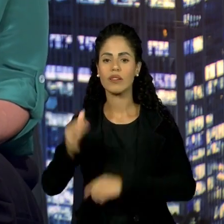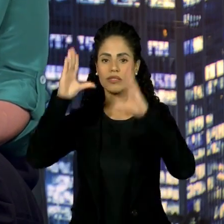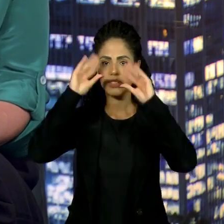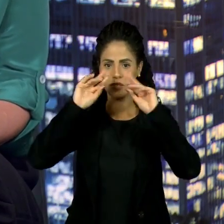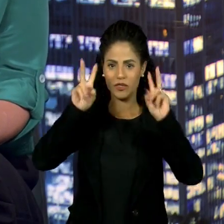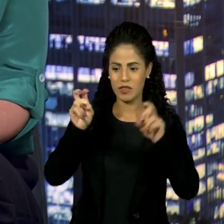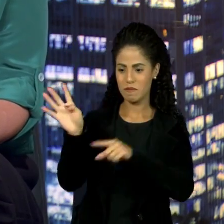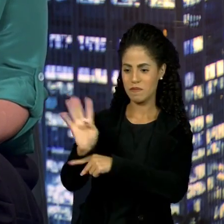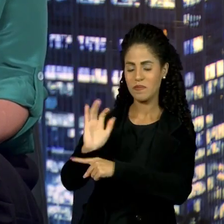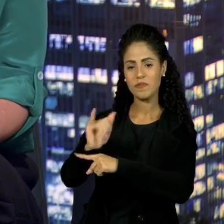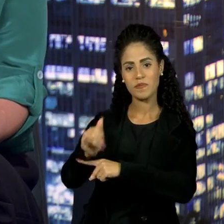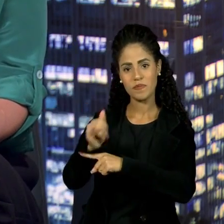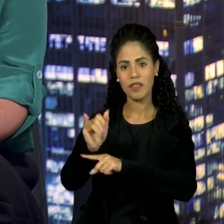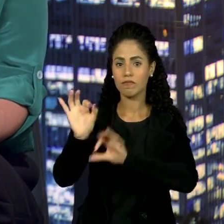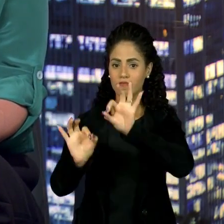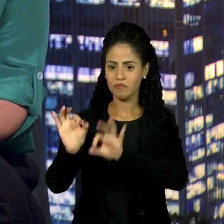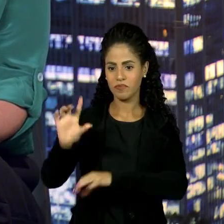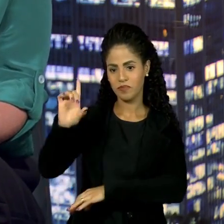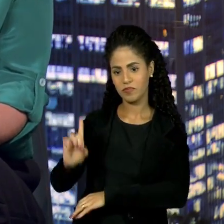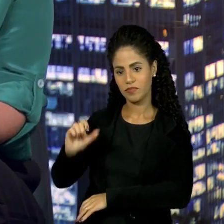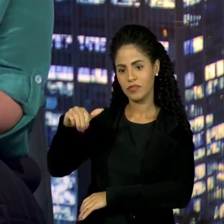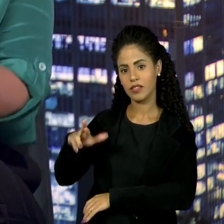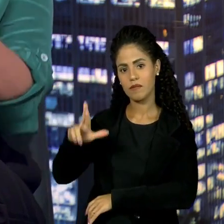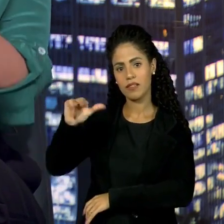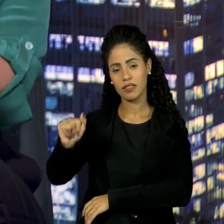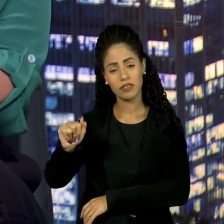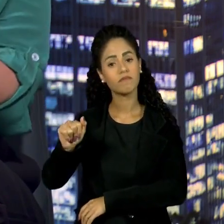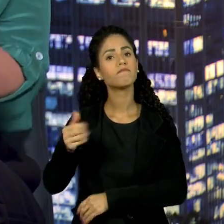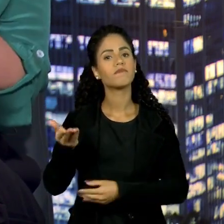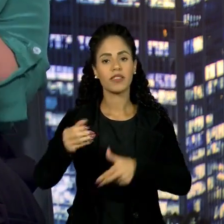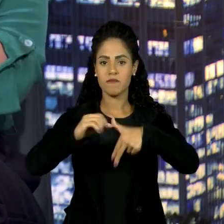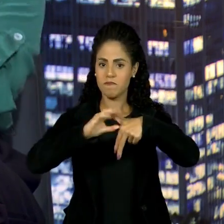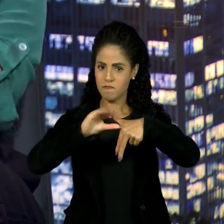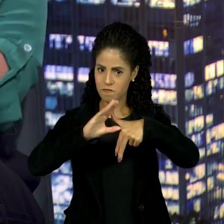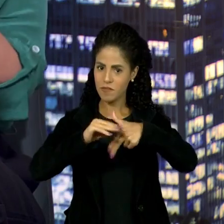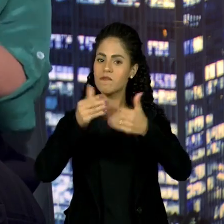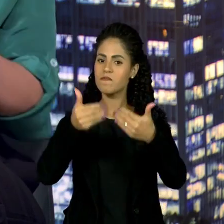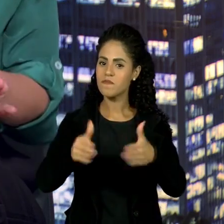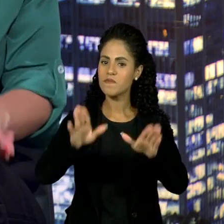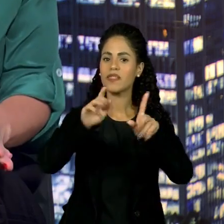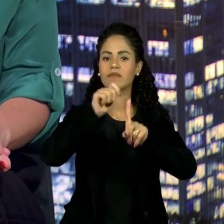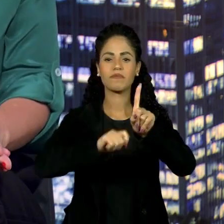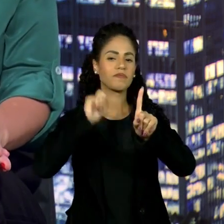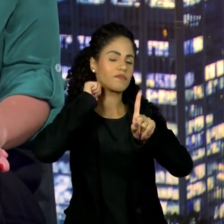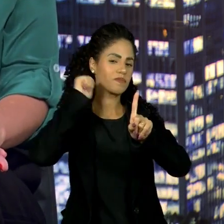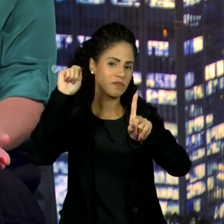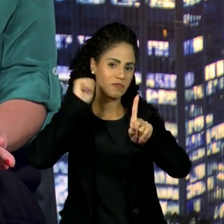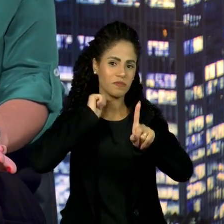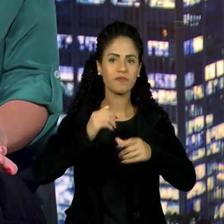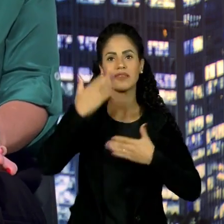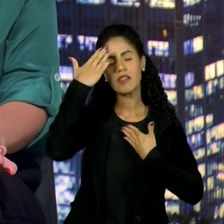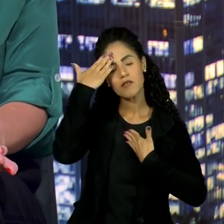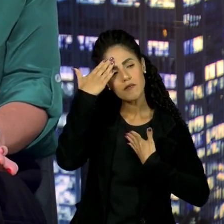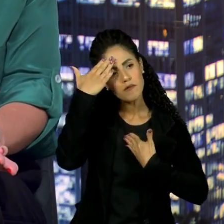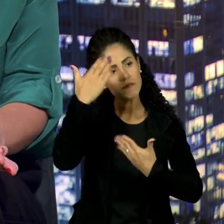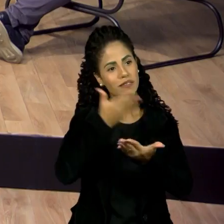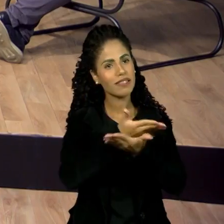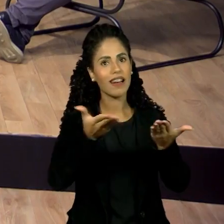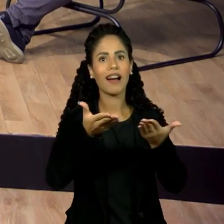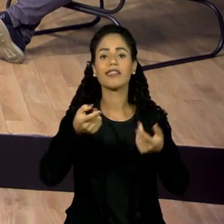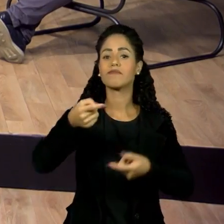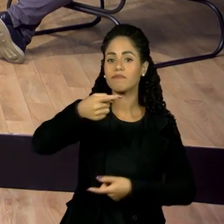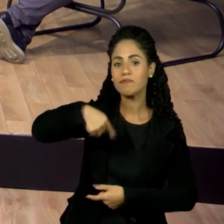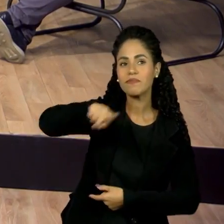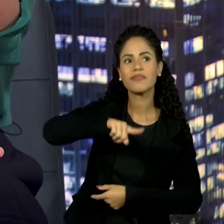Cacau Roden e produzido pela Maria Faria Filmes, que a TV Cultura exibe logo mais no mês de abril. Obrigada pela presença de